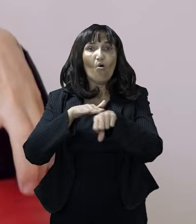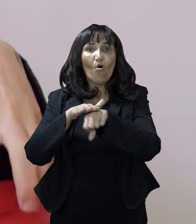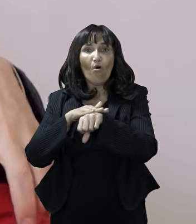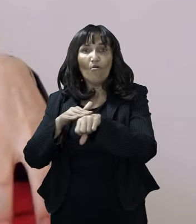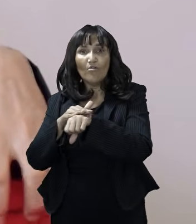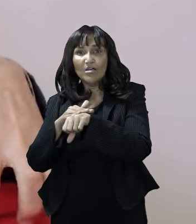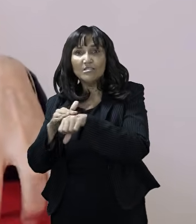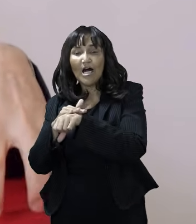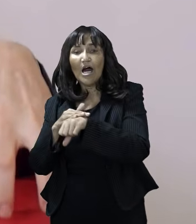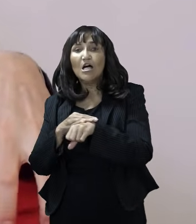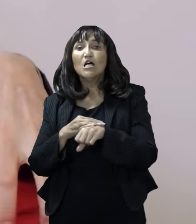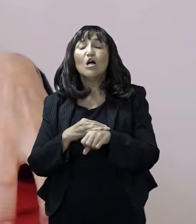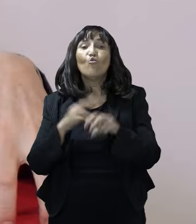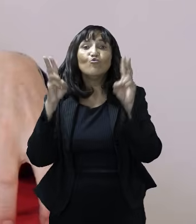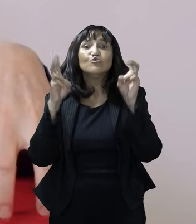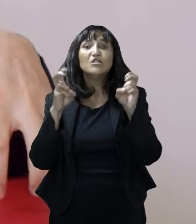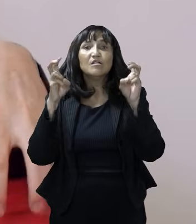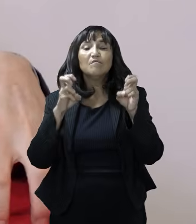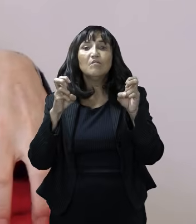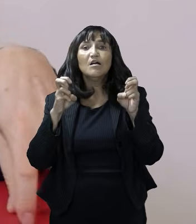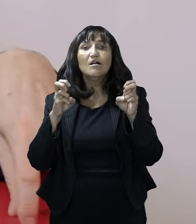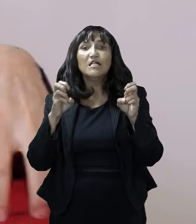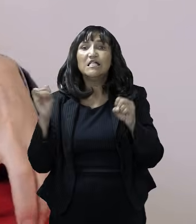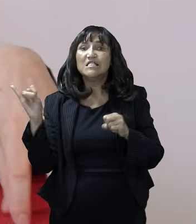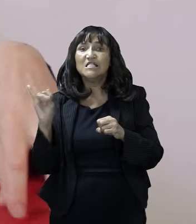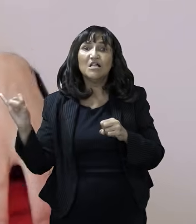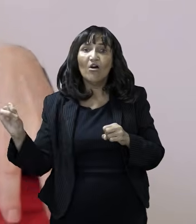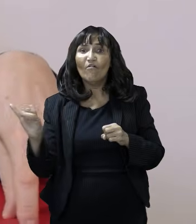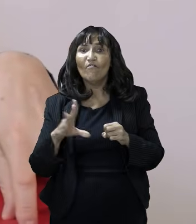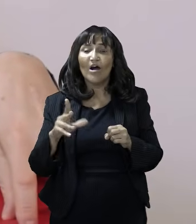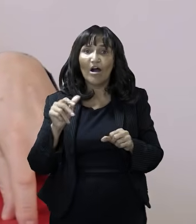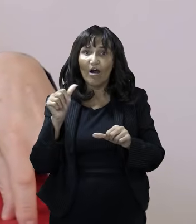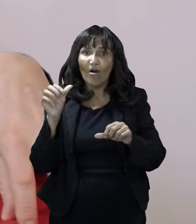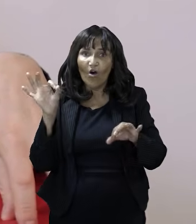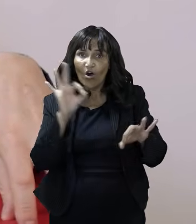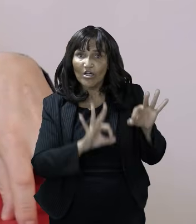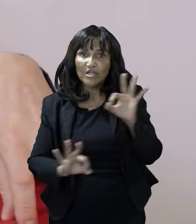modernizar, reorganizar uma nova proposta para a Fundação